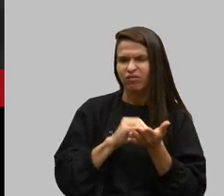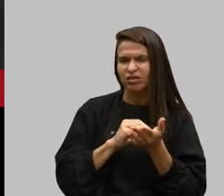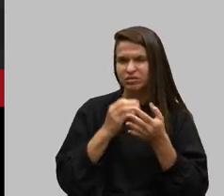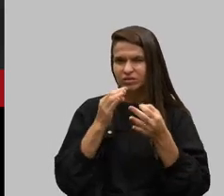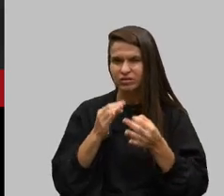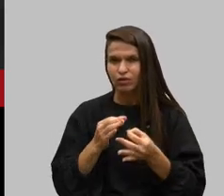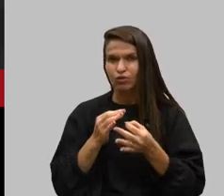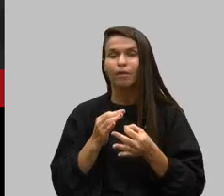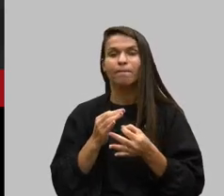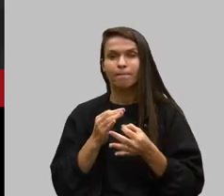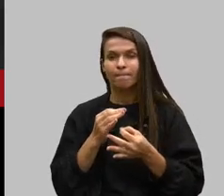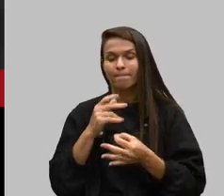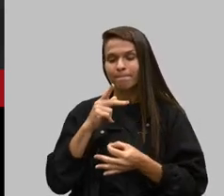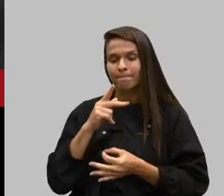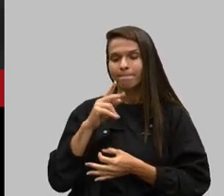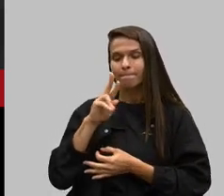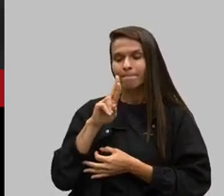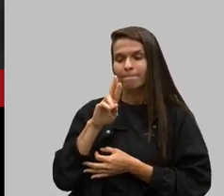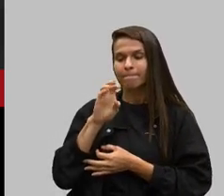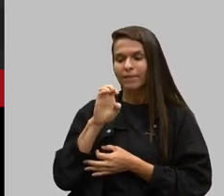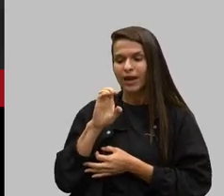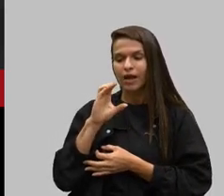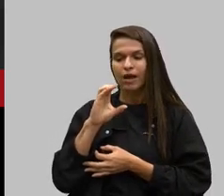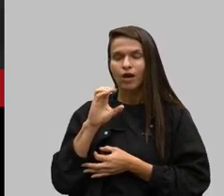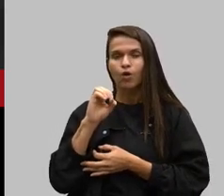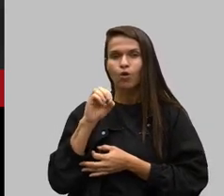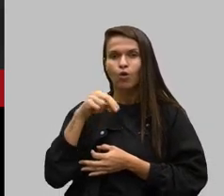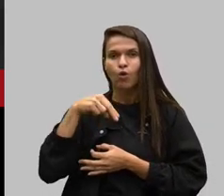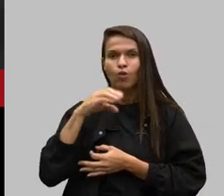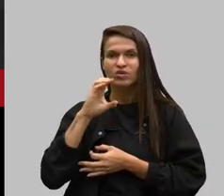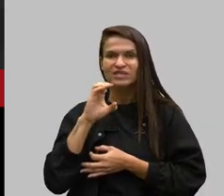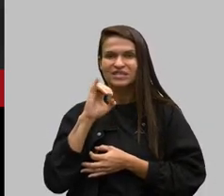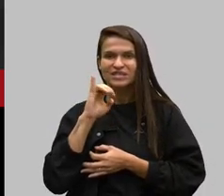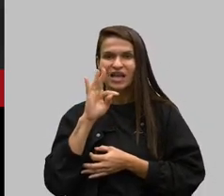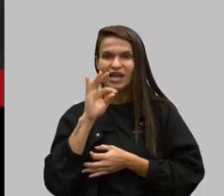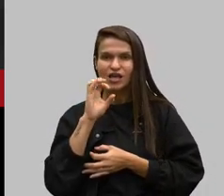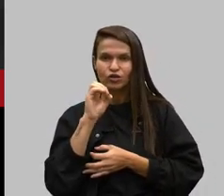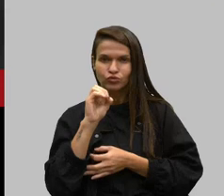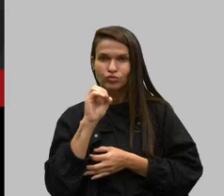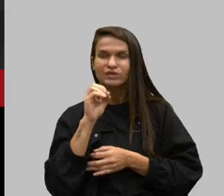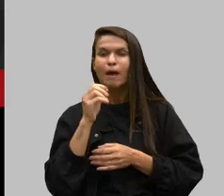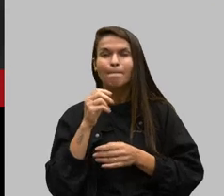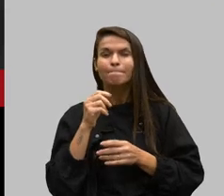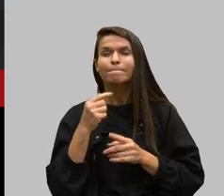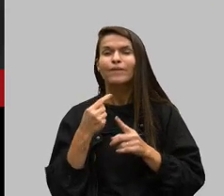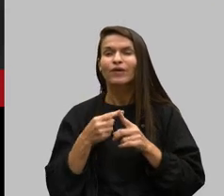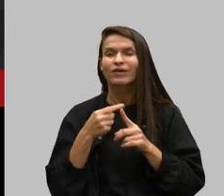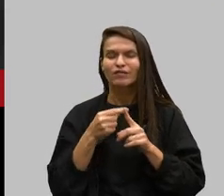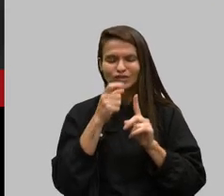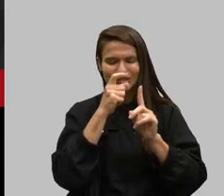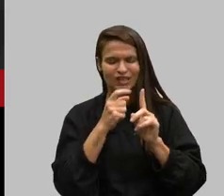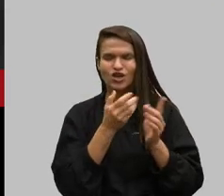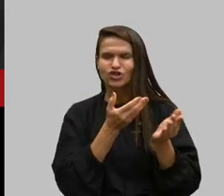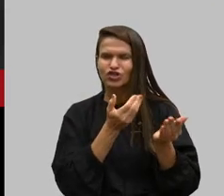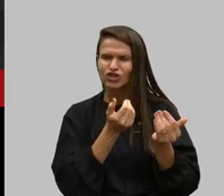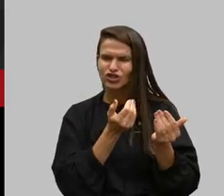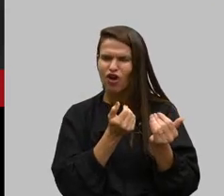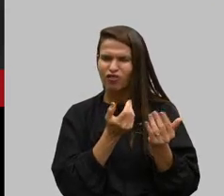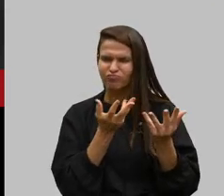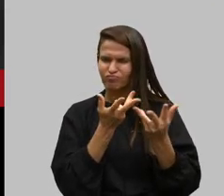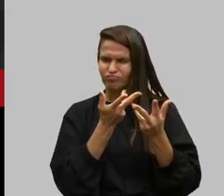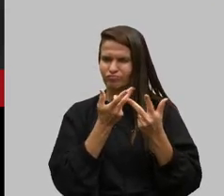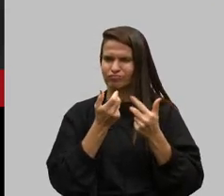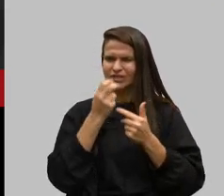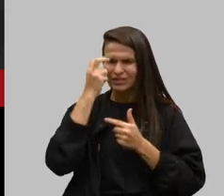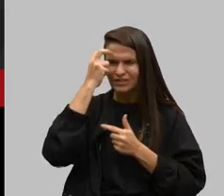preconceito sabe por Marcelo aro você é jovem brilhante inteligente